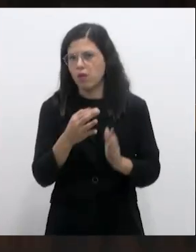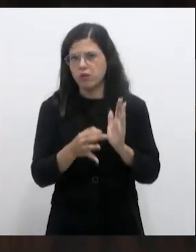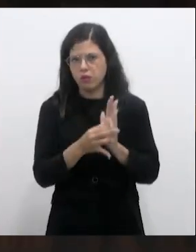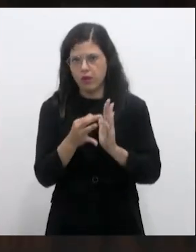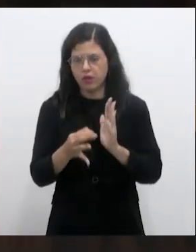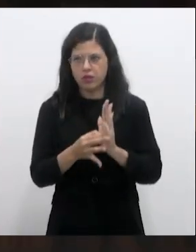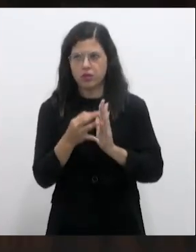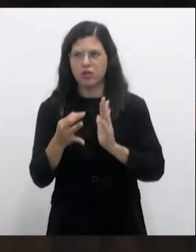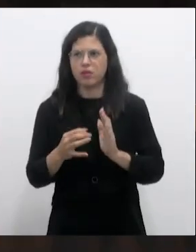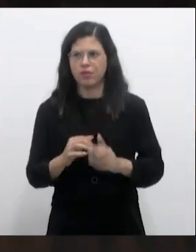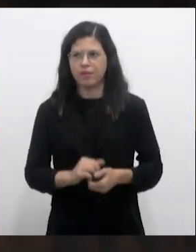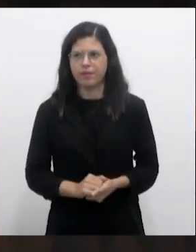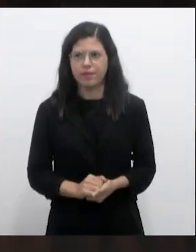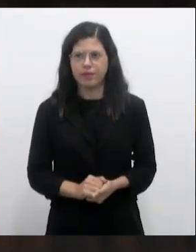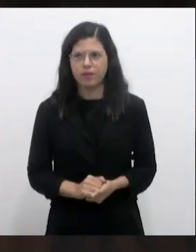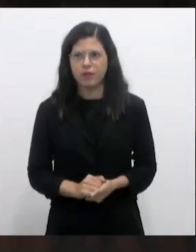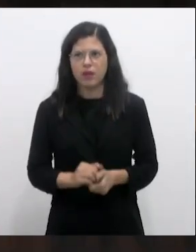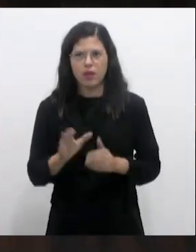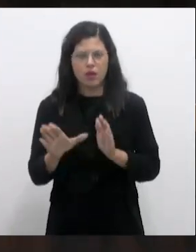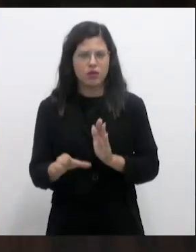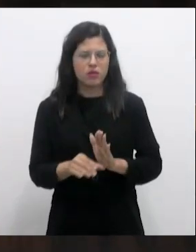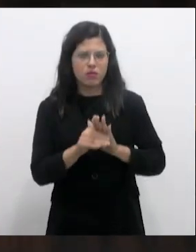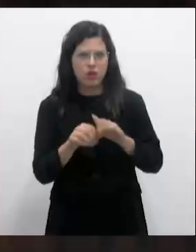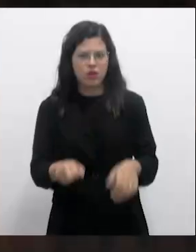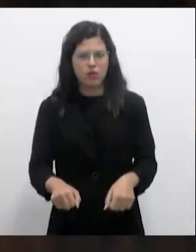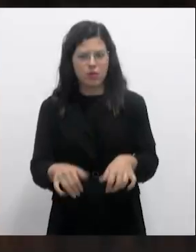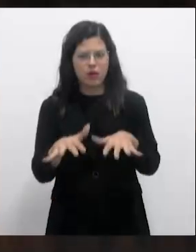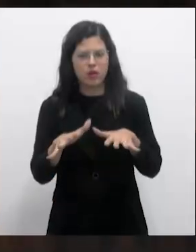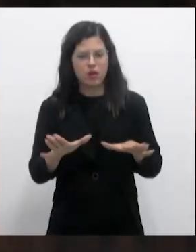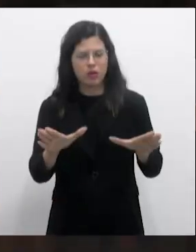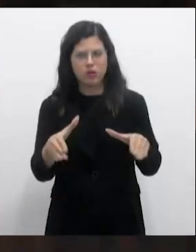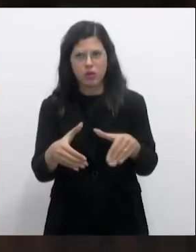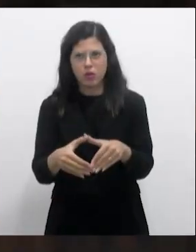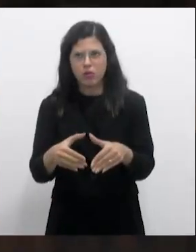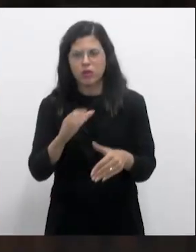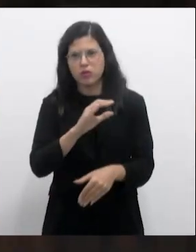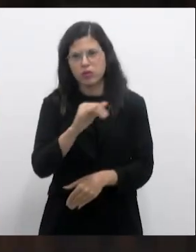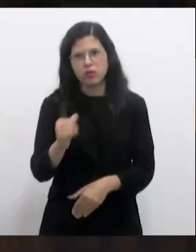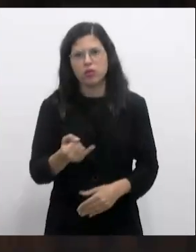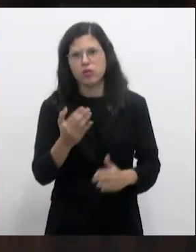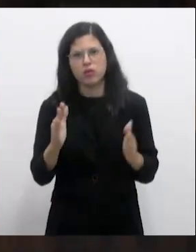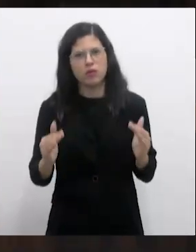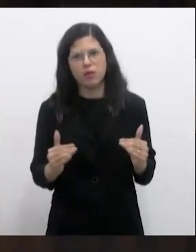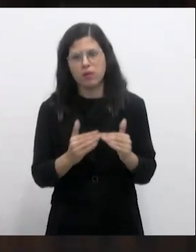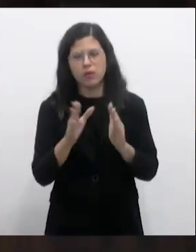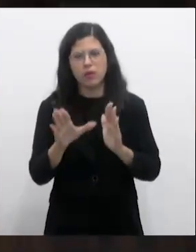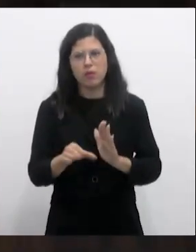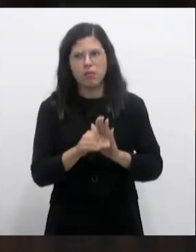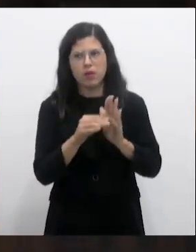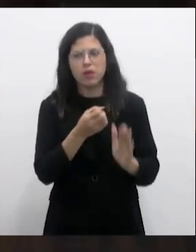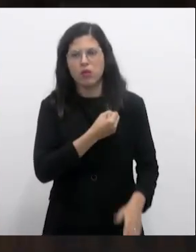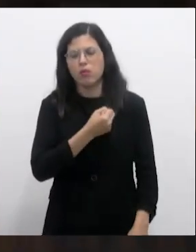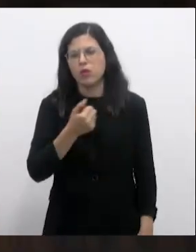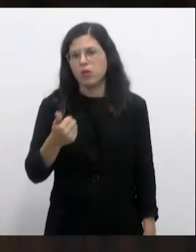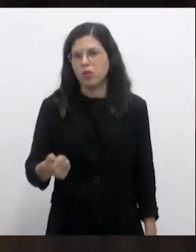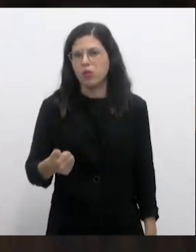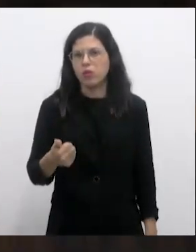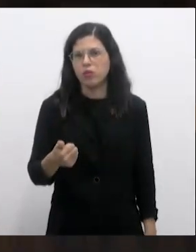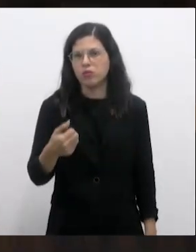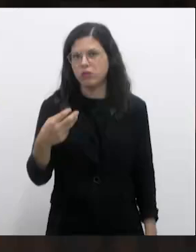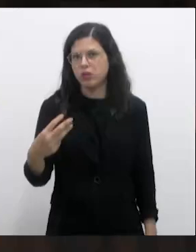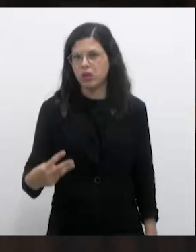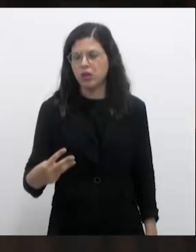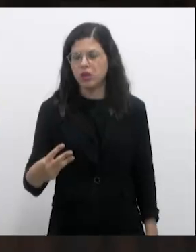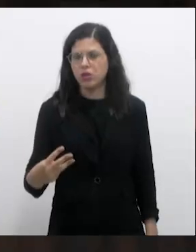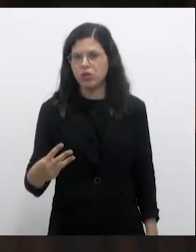pareceres. As emendas do plenário das comissões de Constituição e Justiça, favorável às emendas número 1,